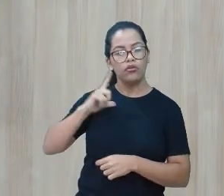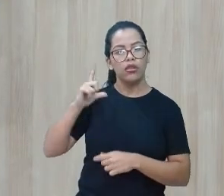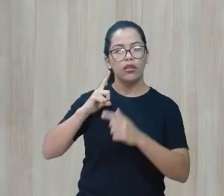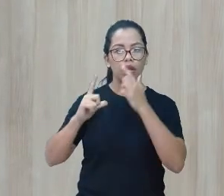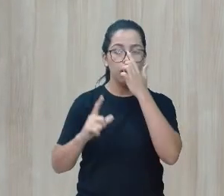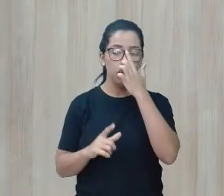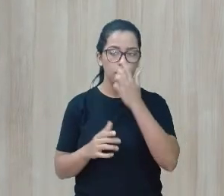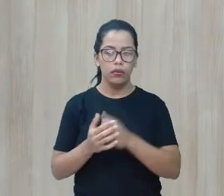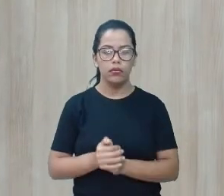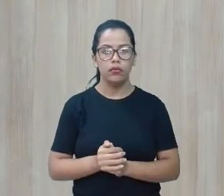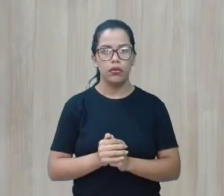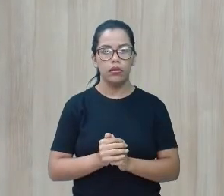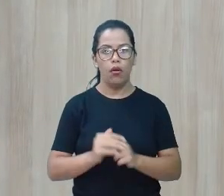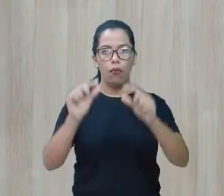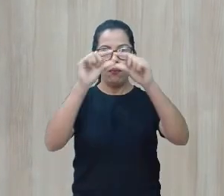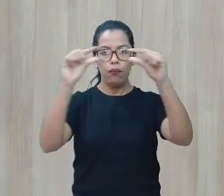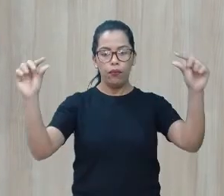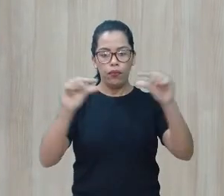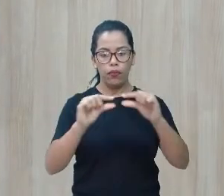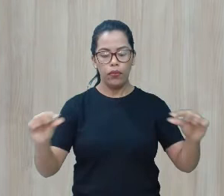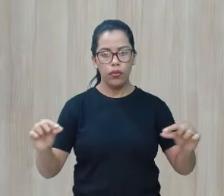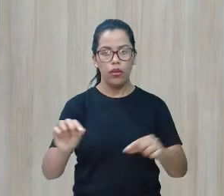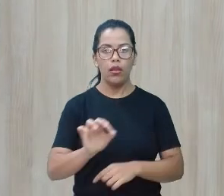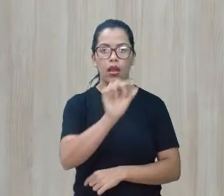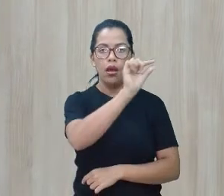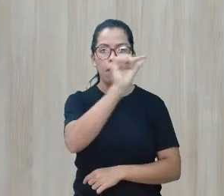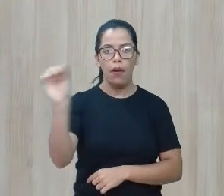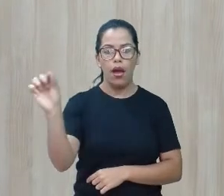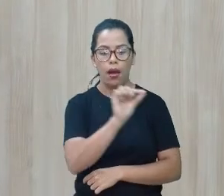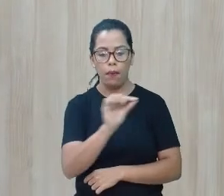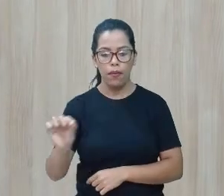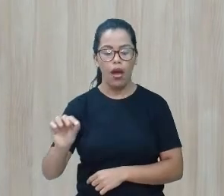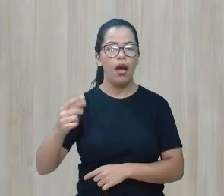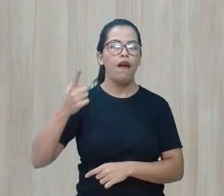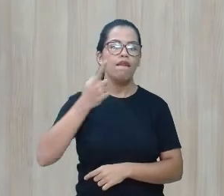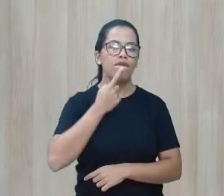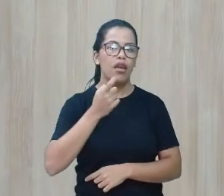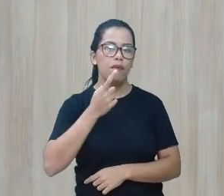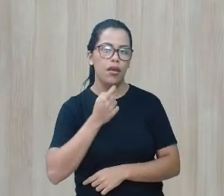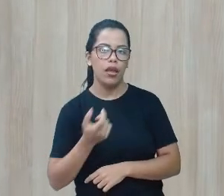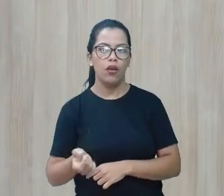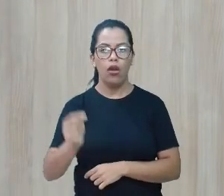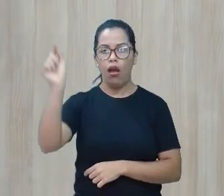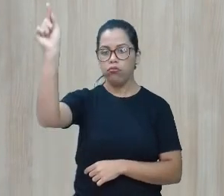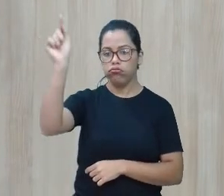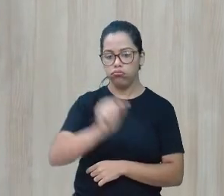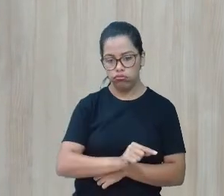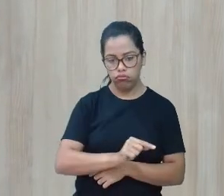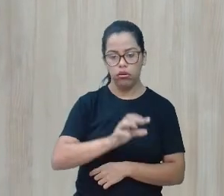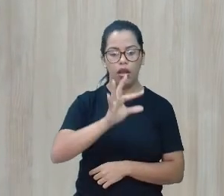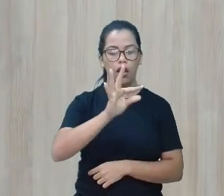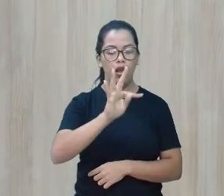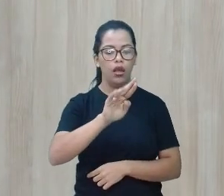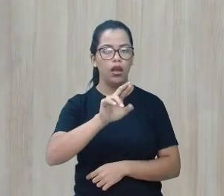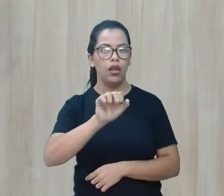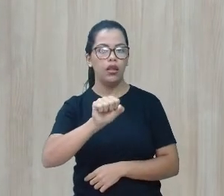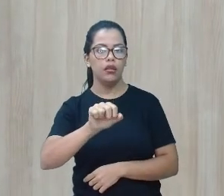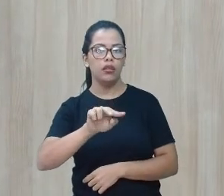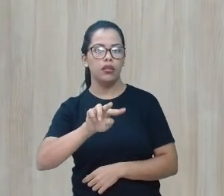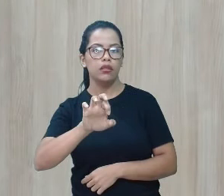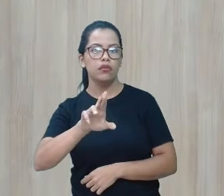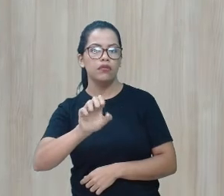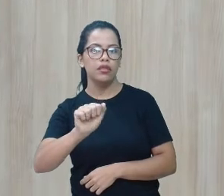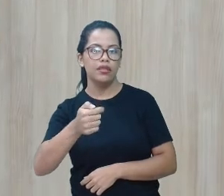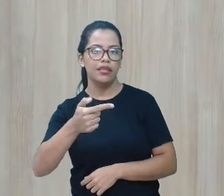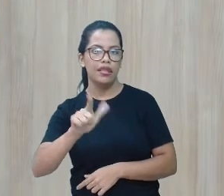vermelhinhas, cortadas por uma reta transversal. Então, pode notar que essa reta transversal, ela vai ser uma reta